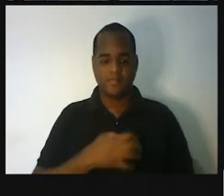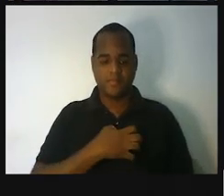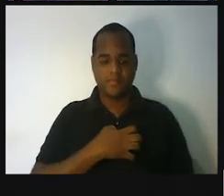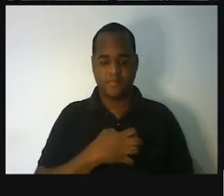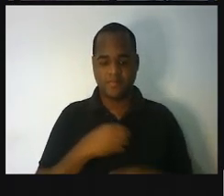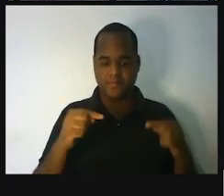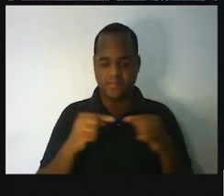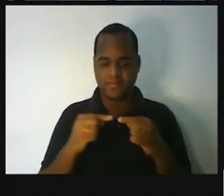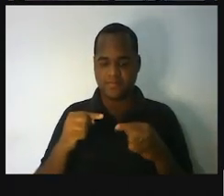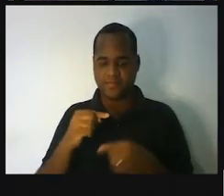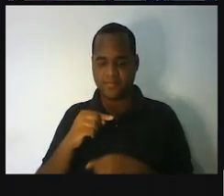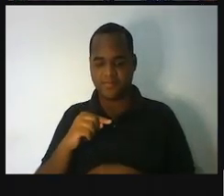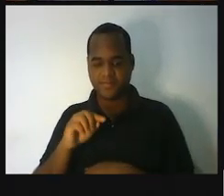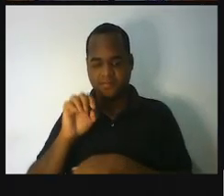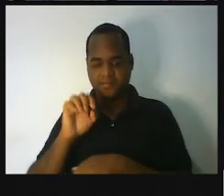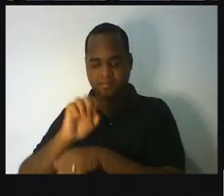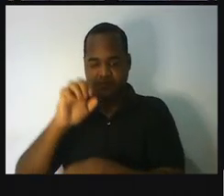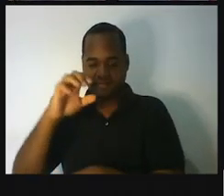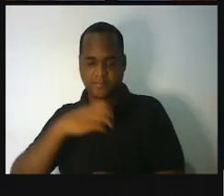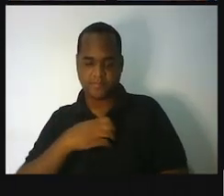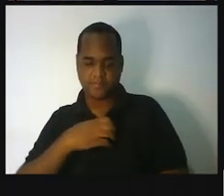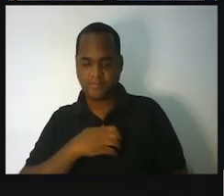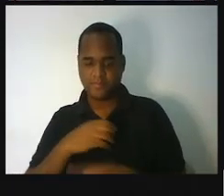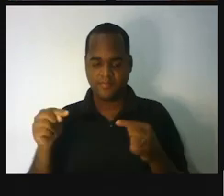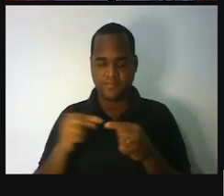Bahia, estado